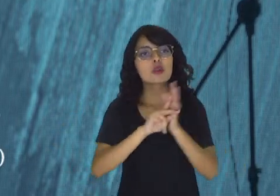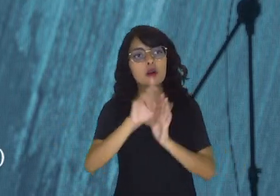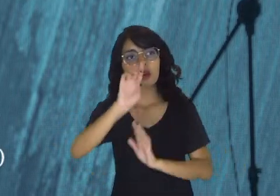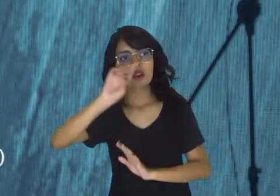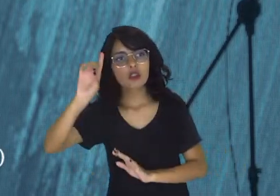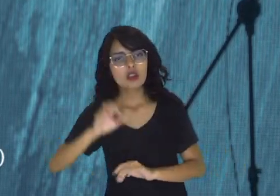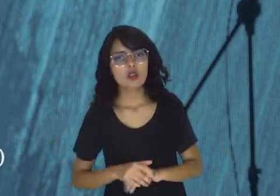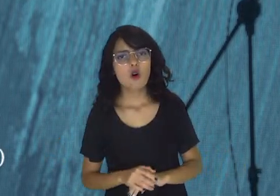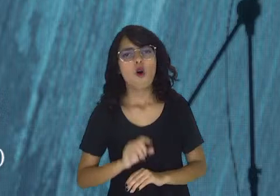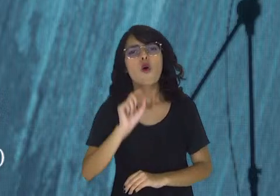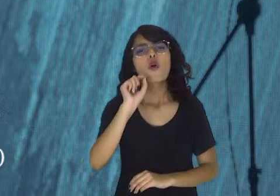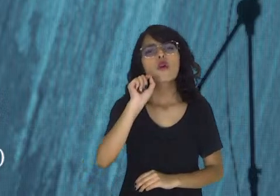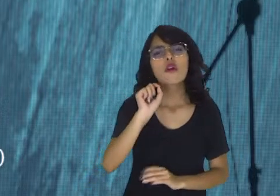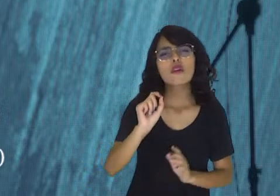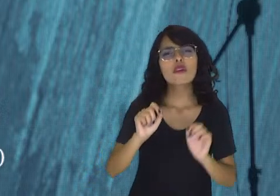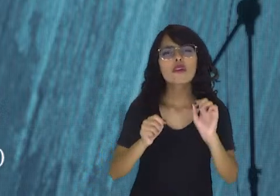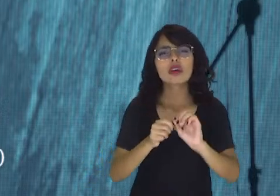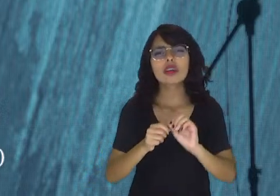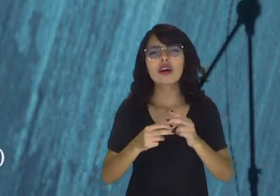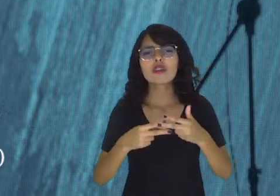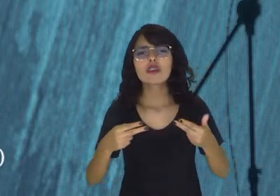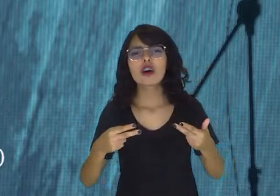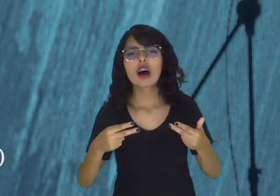o que é fazer a vontade de Deus?